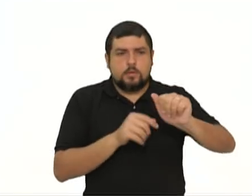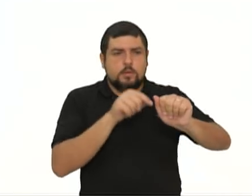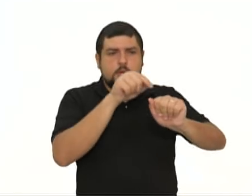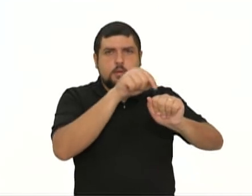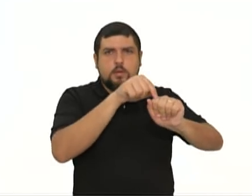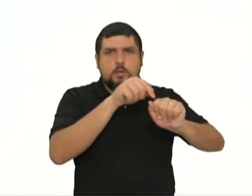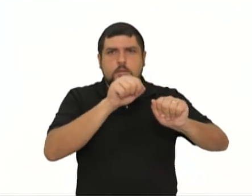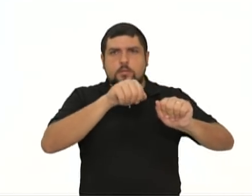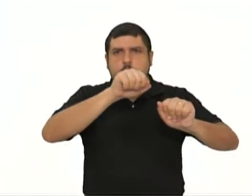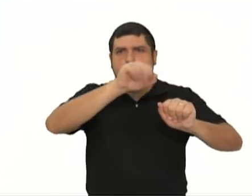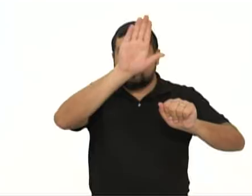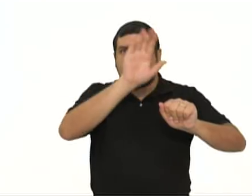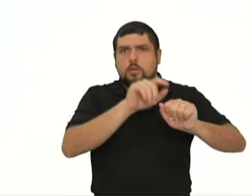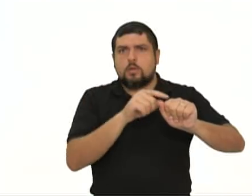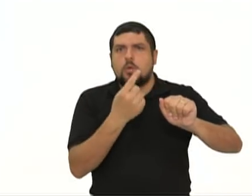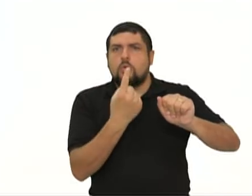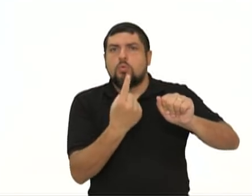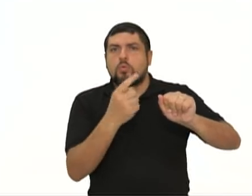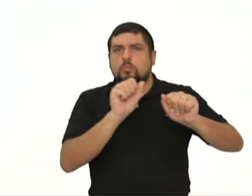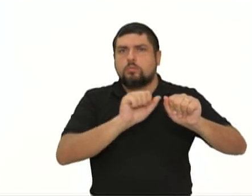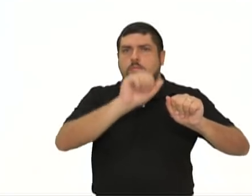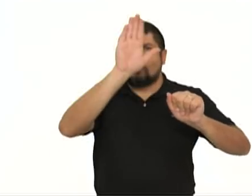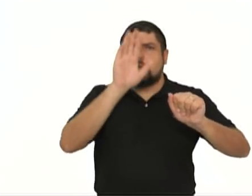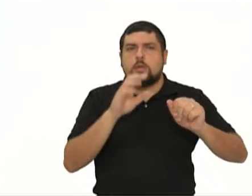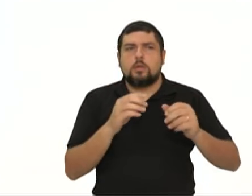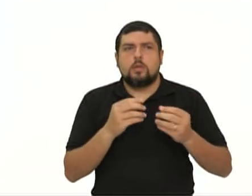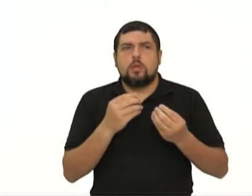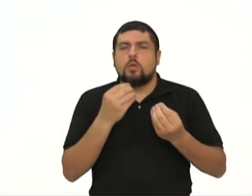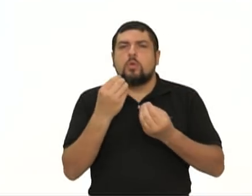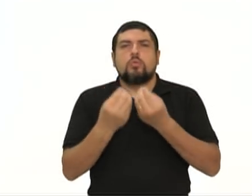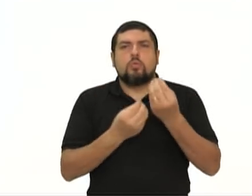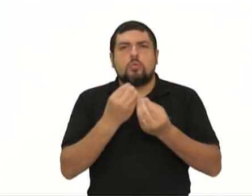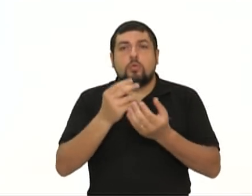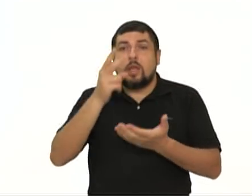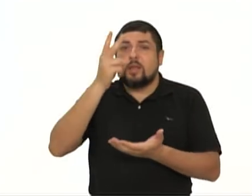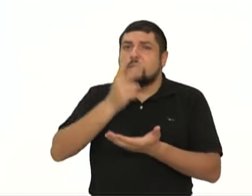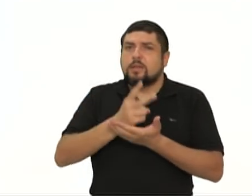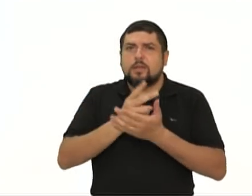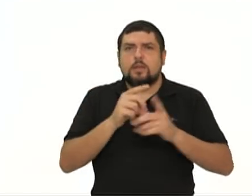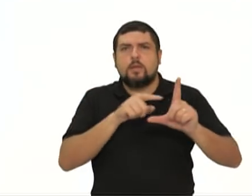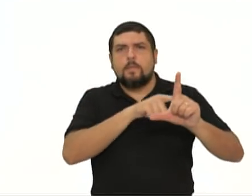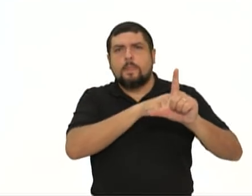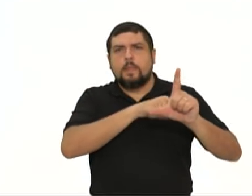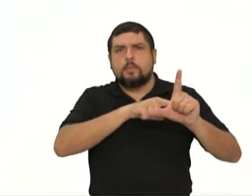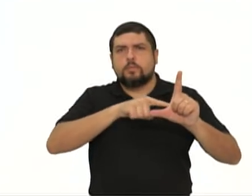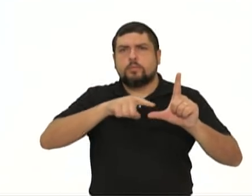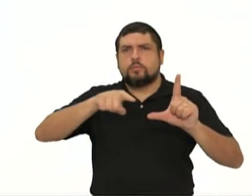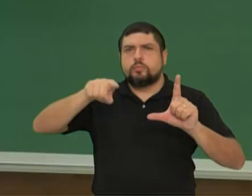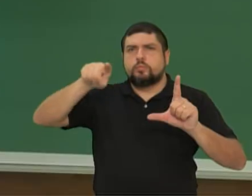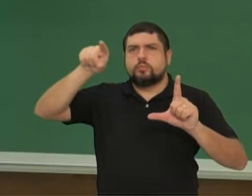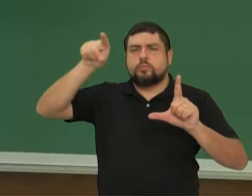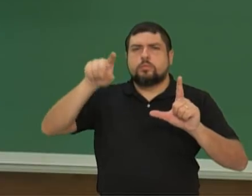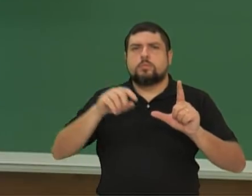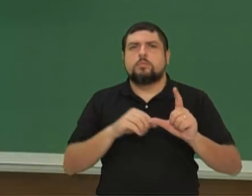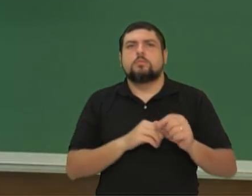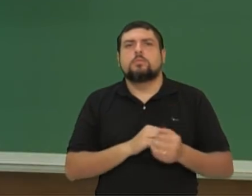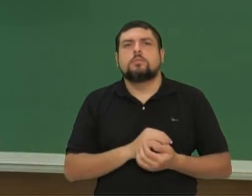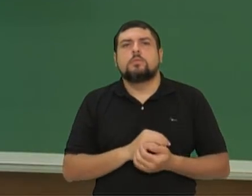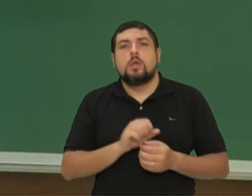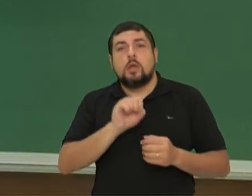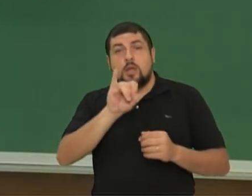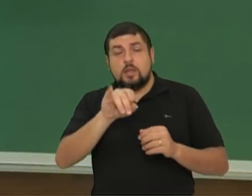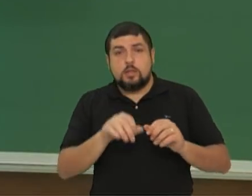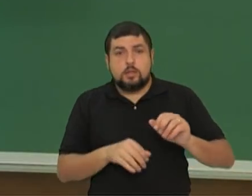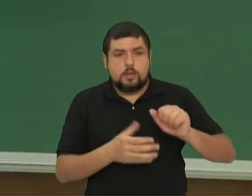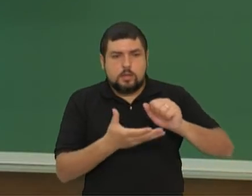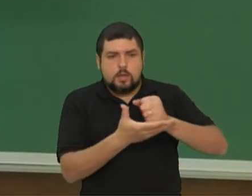vou ter um gráfico nesse modelo sempre crescente. Olha só. Se o a for maior que 1, se a base